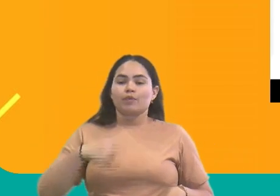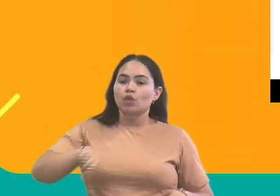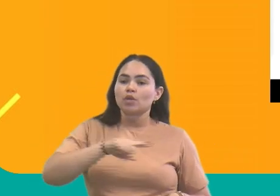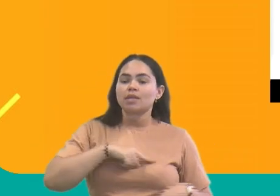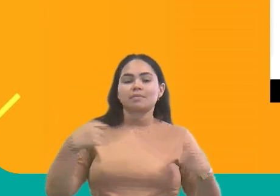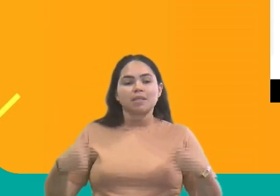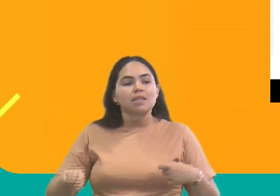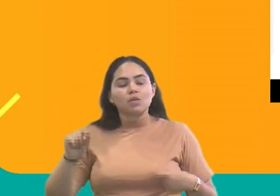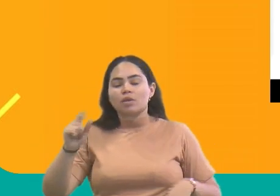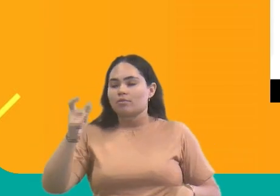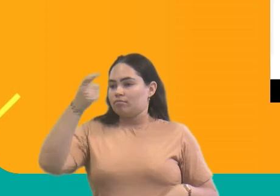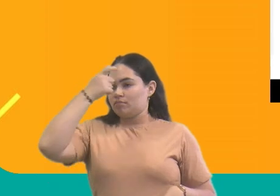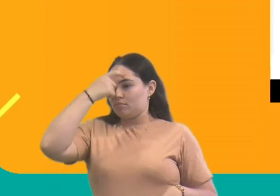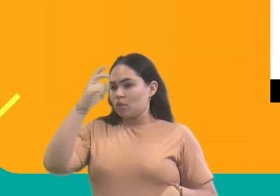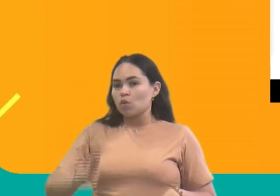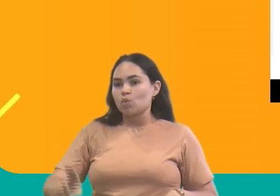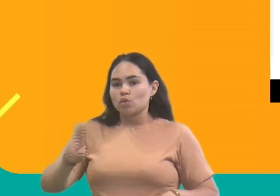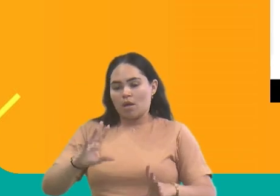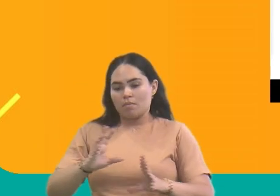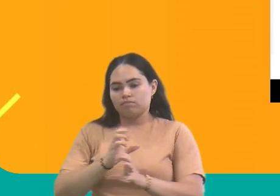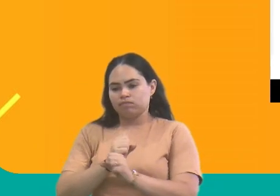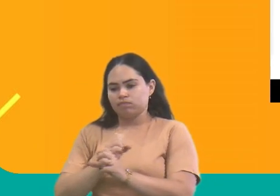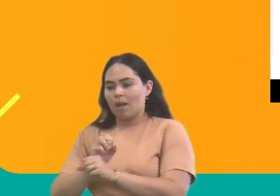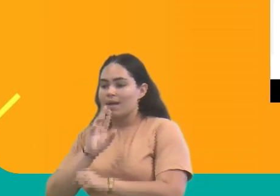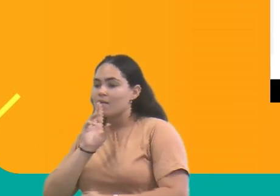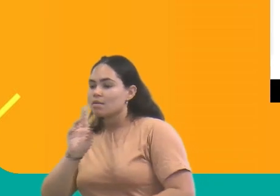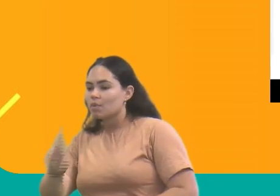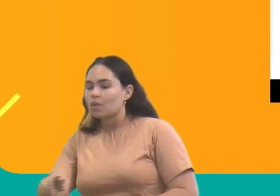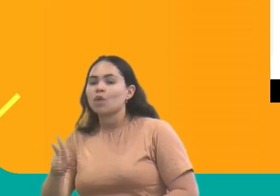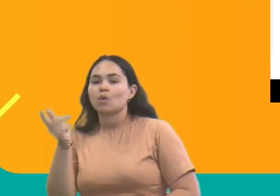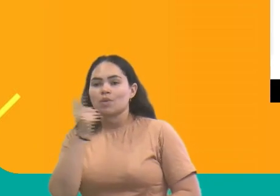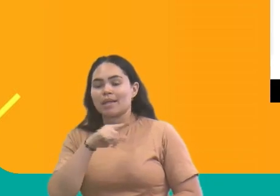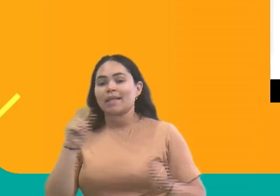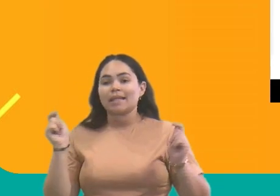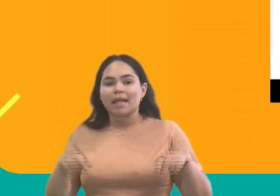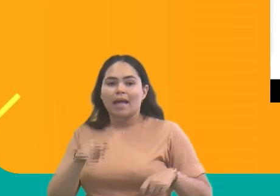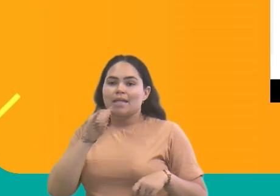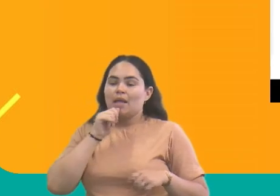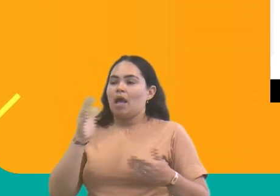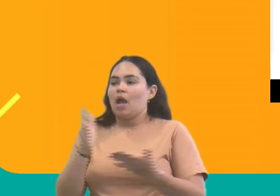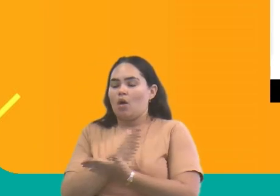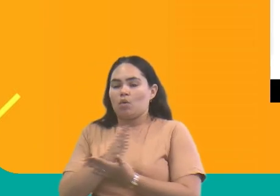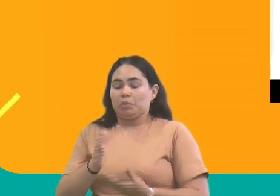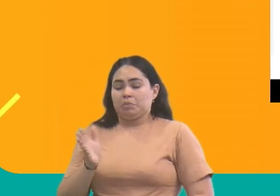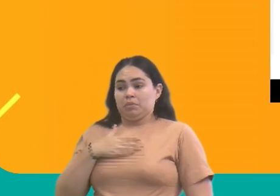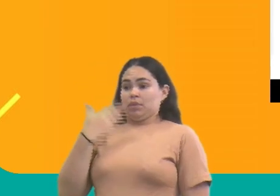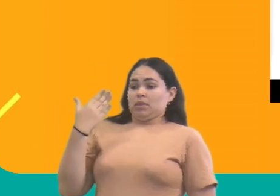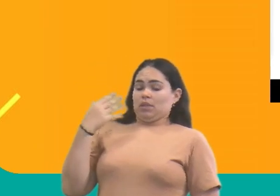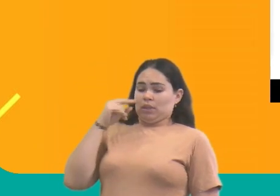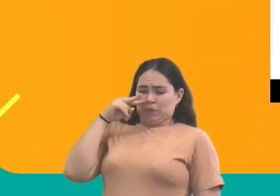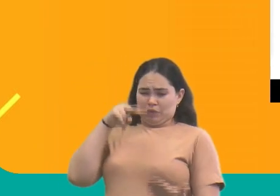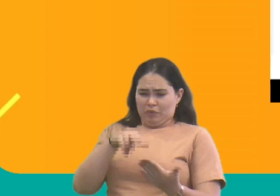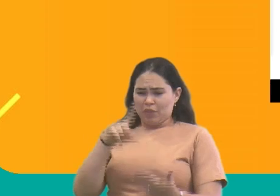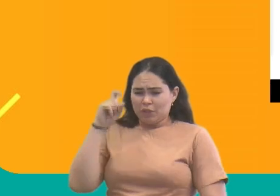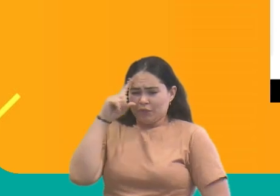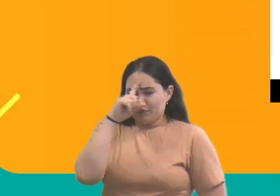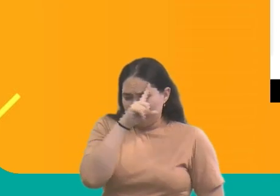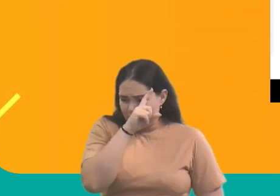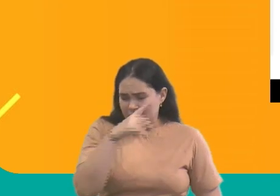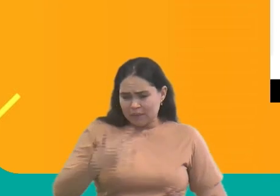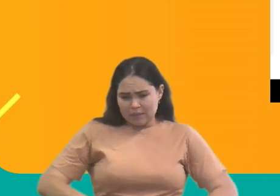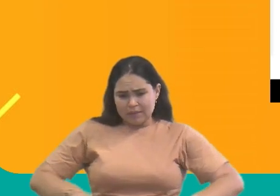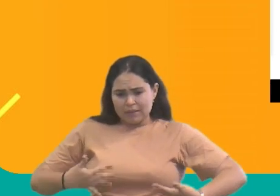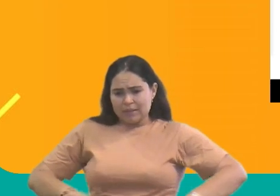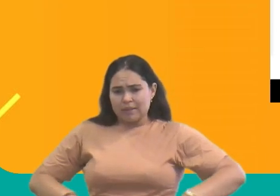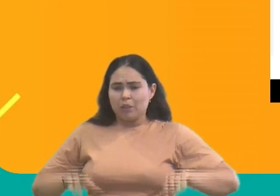precisa usar o bom senso para poder responder as questões. Existem questões que elas assustam a primeiro momento, como a Catarina falou em